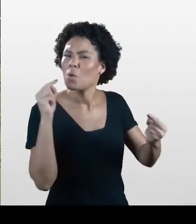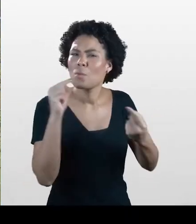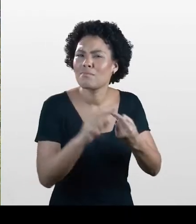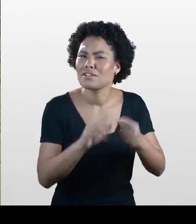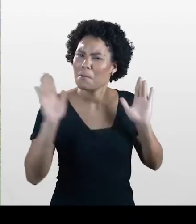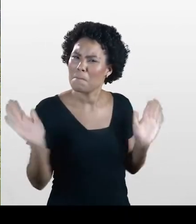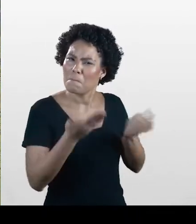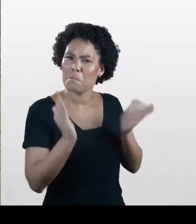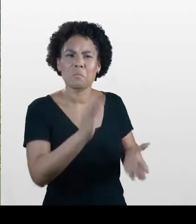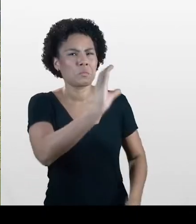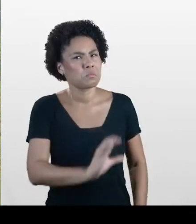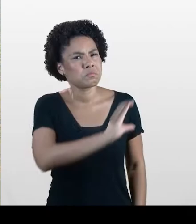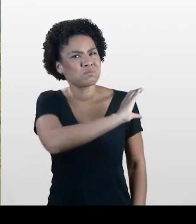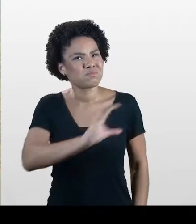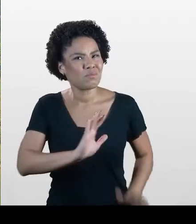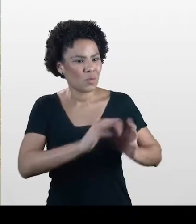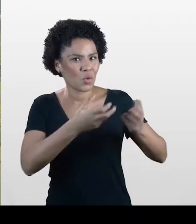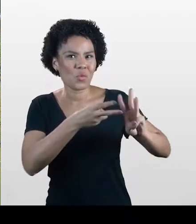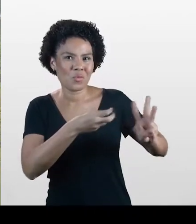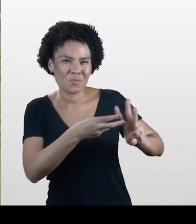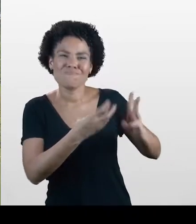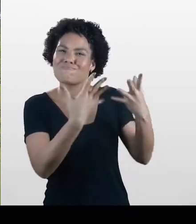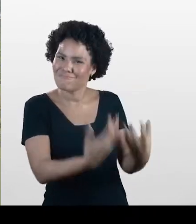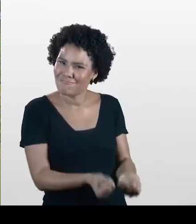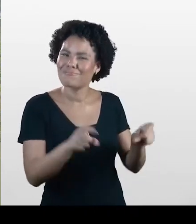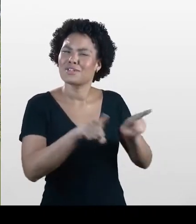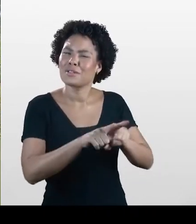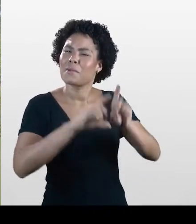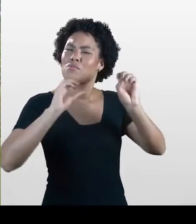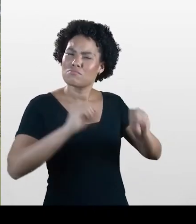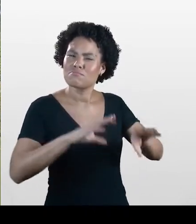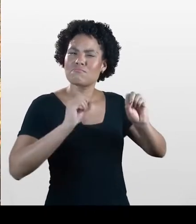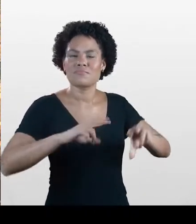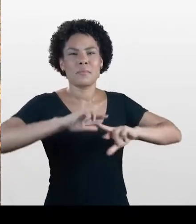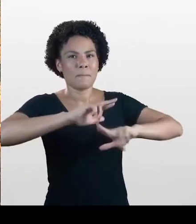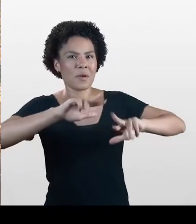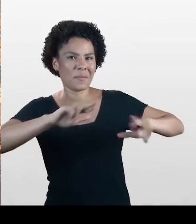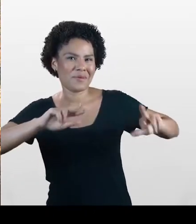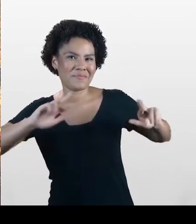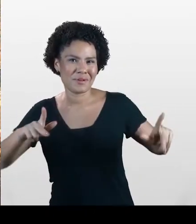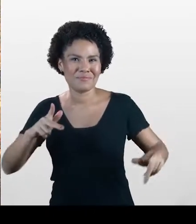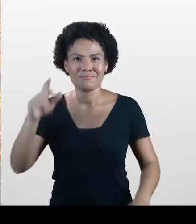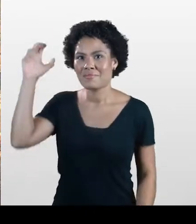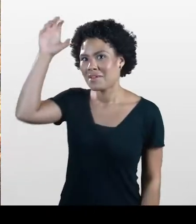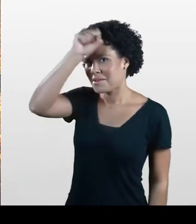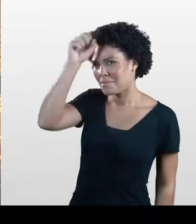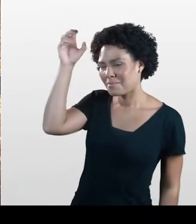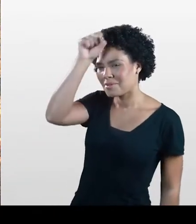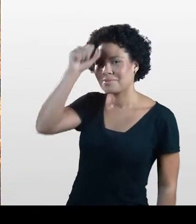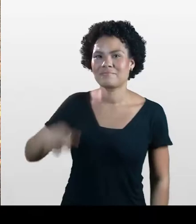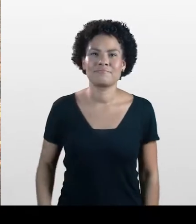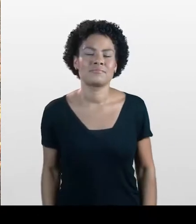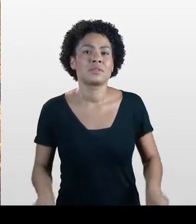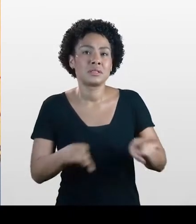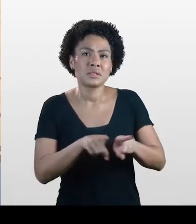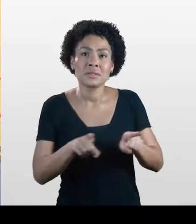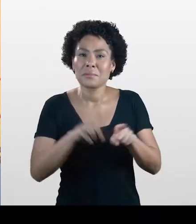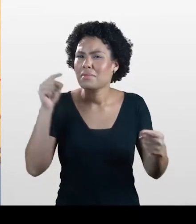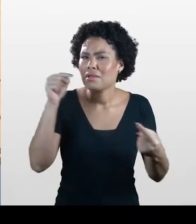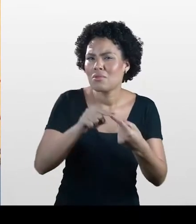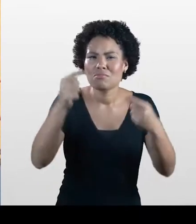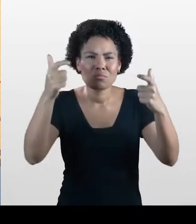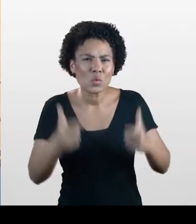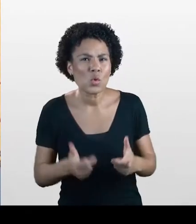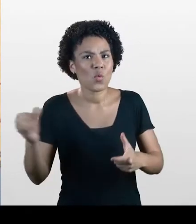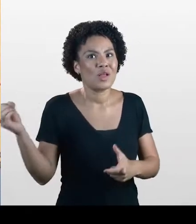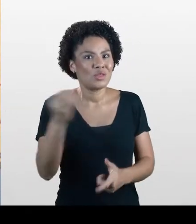serviram para consolidar a conversão ao catolicismo e organizar a educação dos indígenas, além